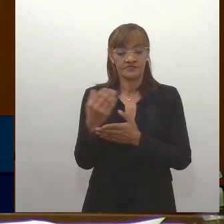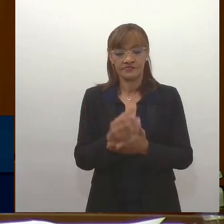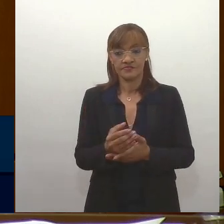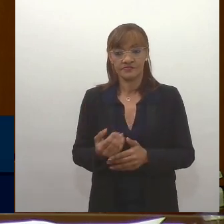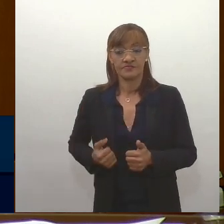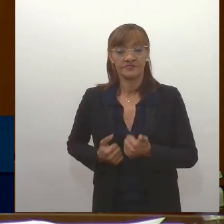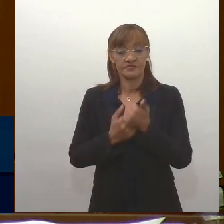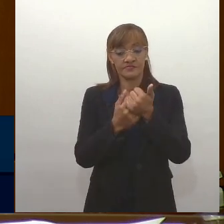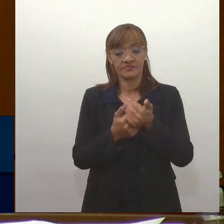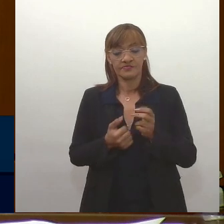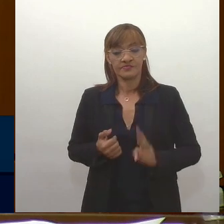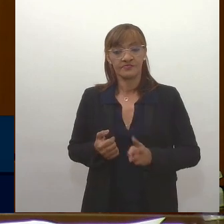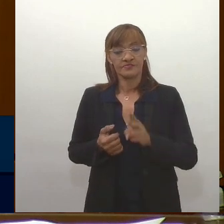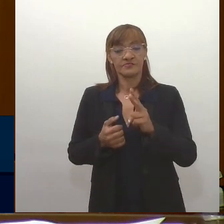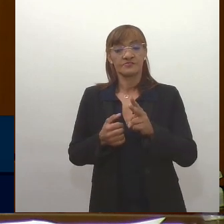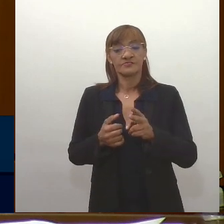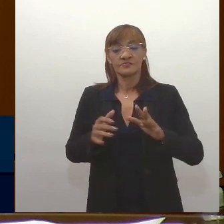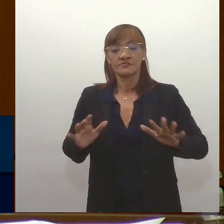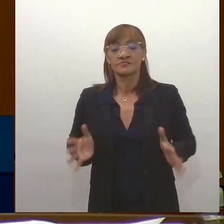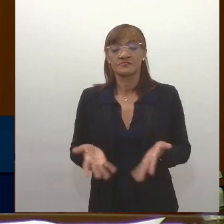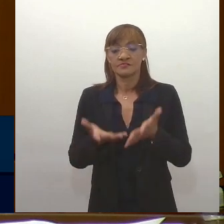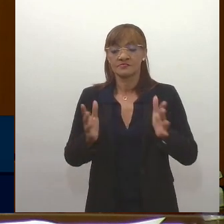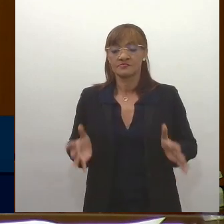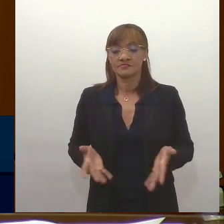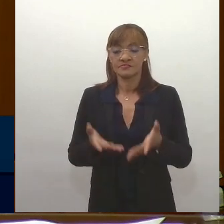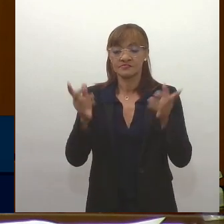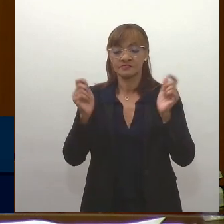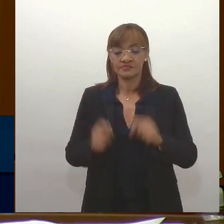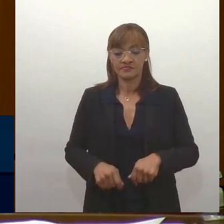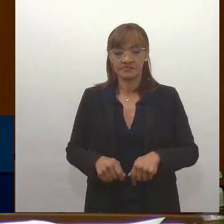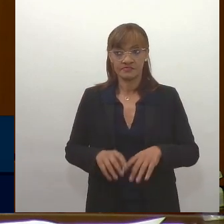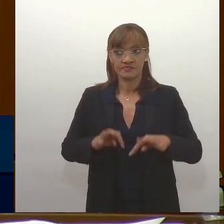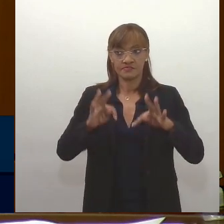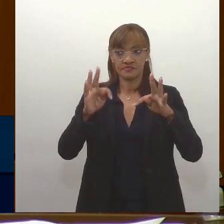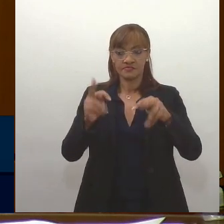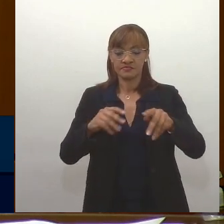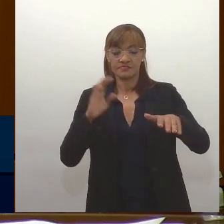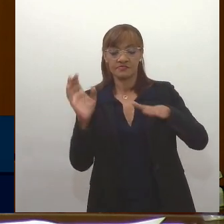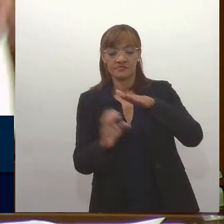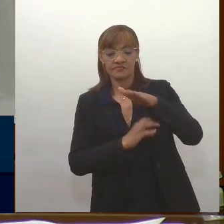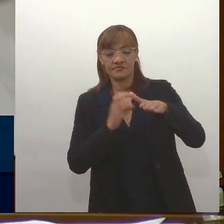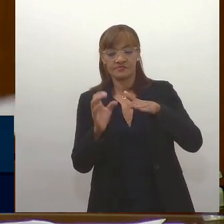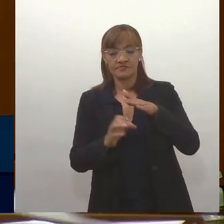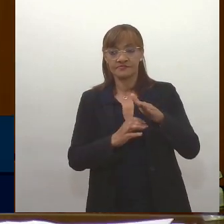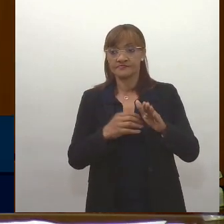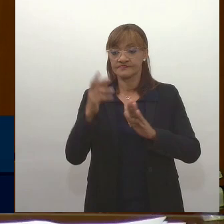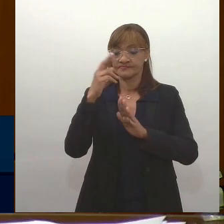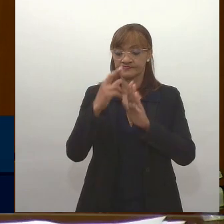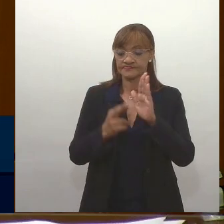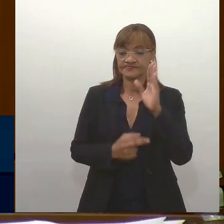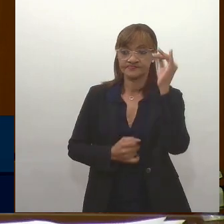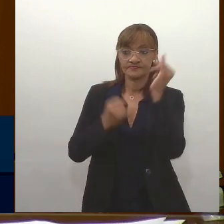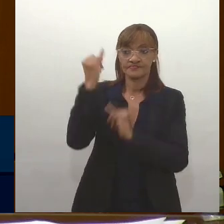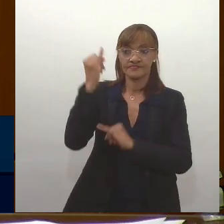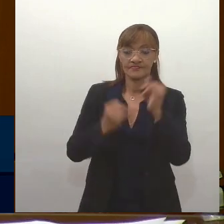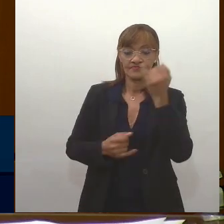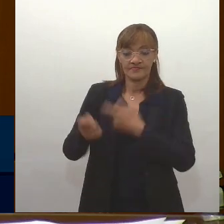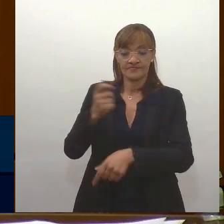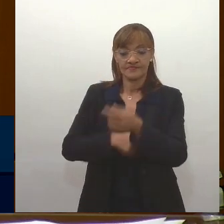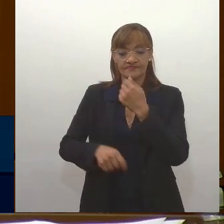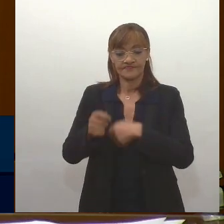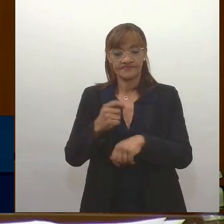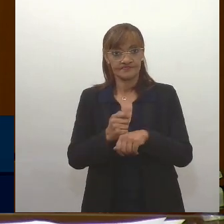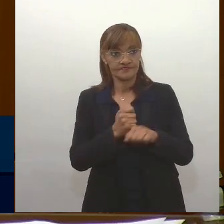incentivos para a implantação ou expansão de empresas para os segmentos Industrial comercial e de serviço